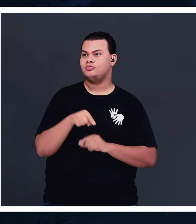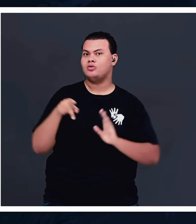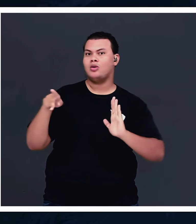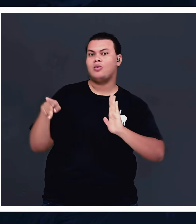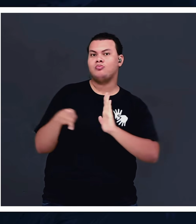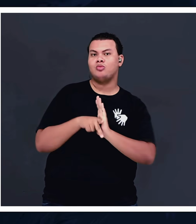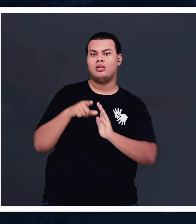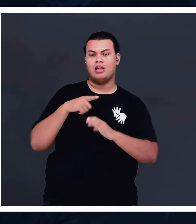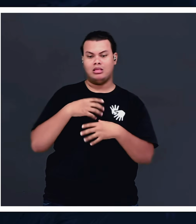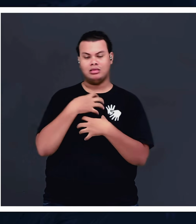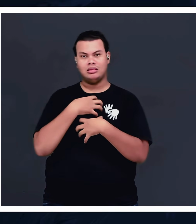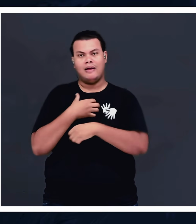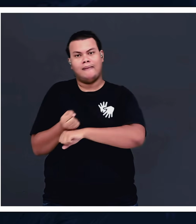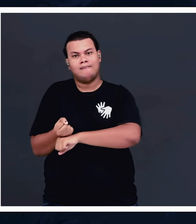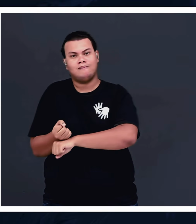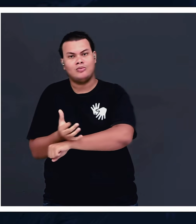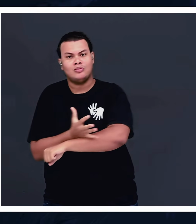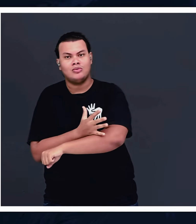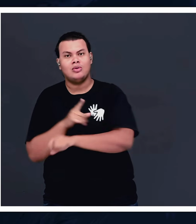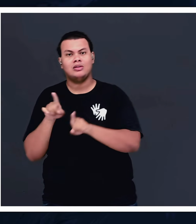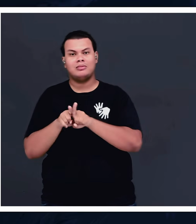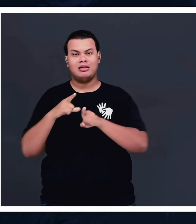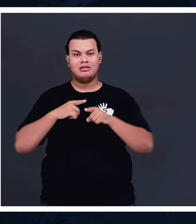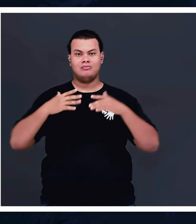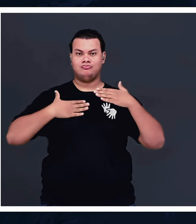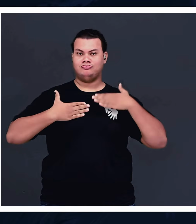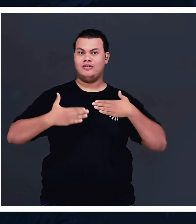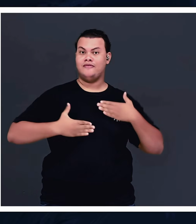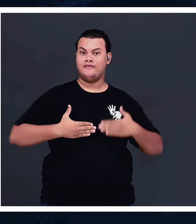do emocional, né, e do físico.